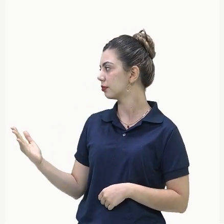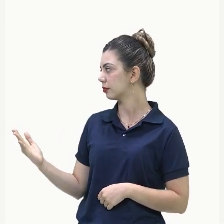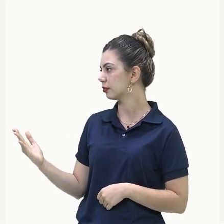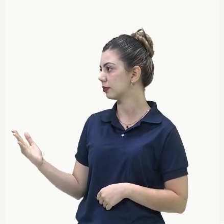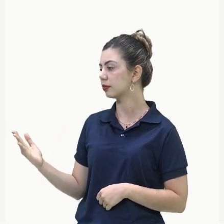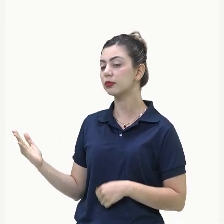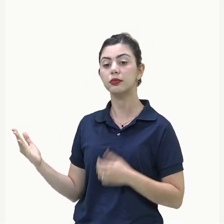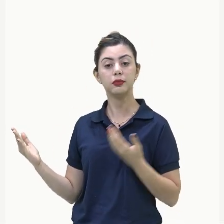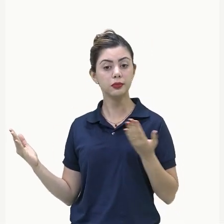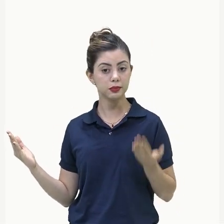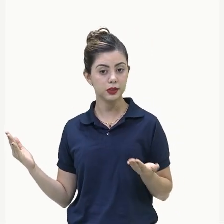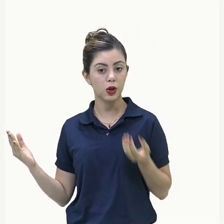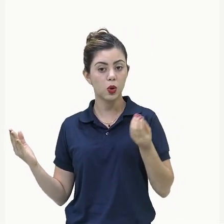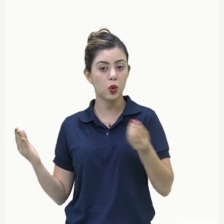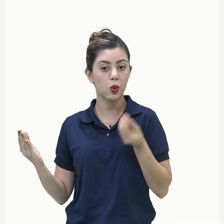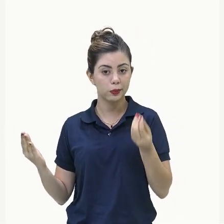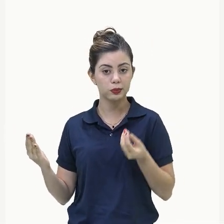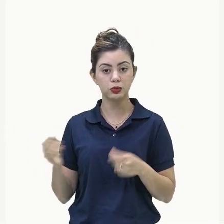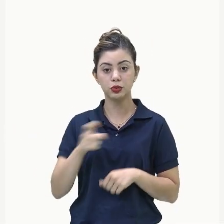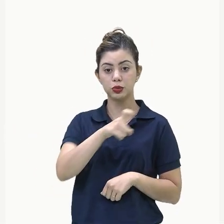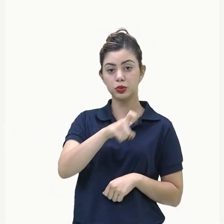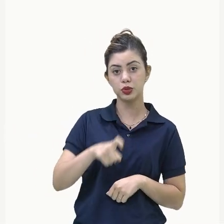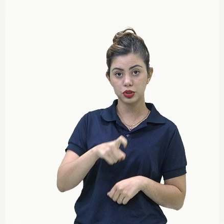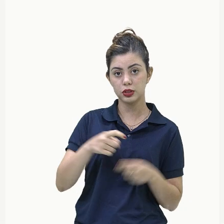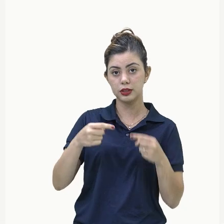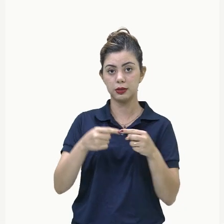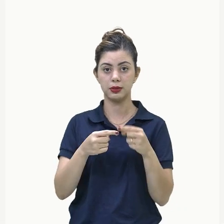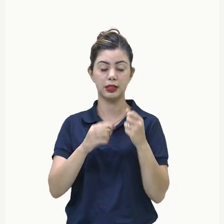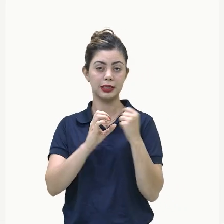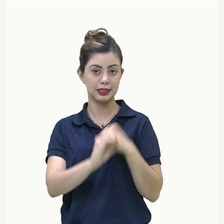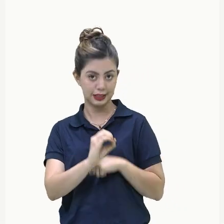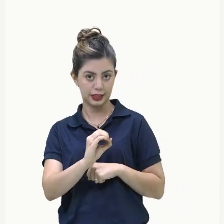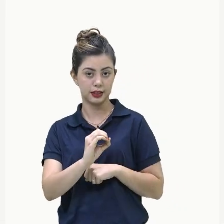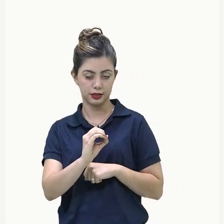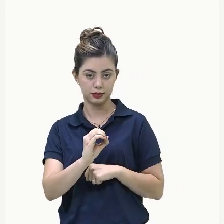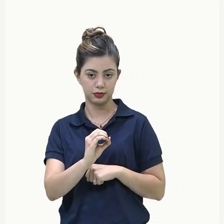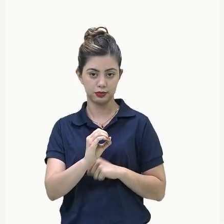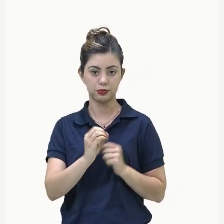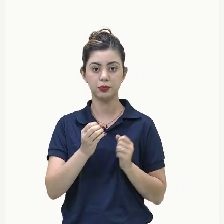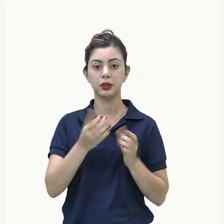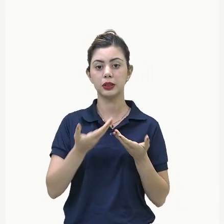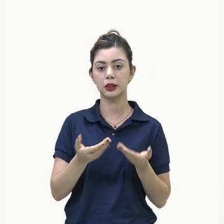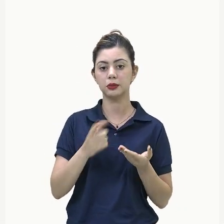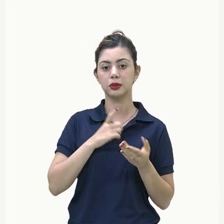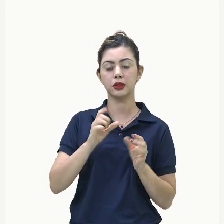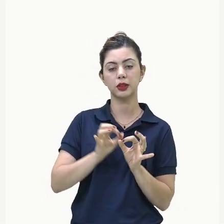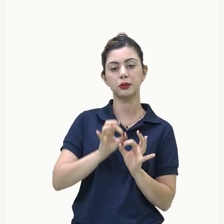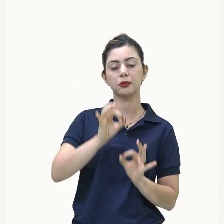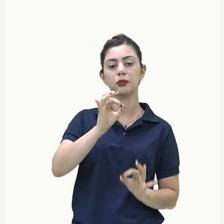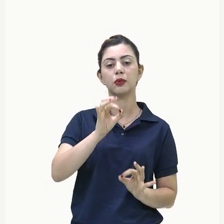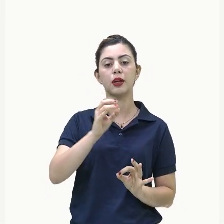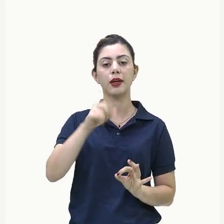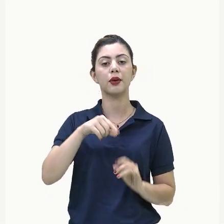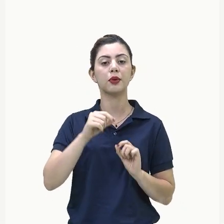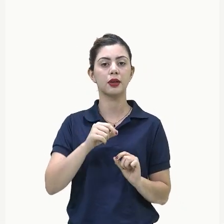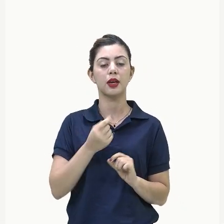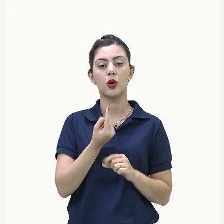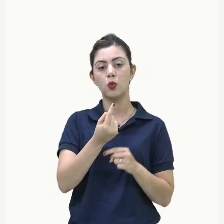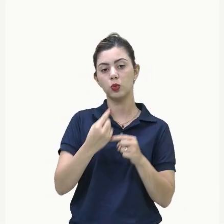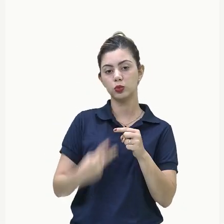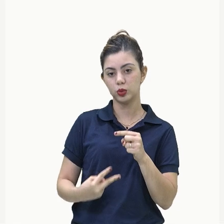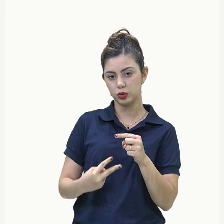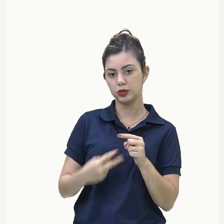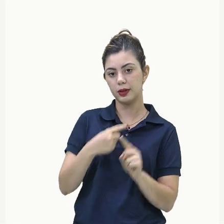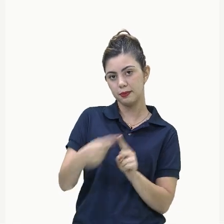0, né? Ele está sobre o eixo y. E a altura dele é meio, ou seja, a metade do caminho entre 0 e 1. Então tá aqui,